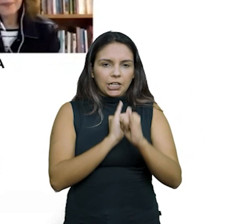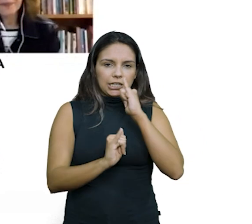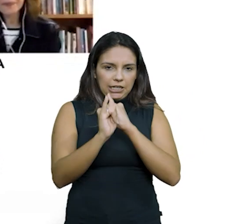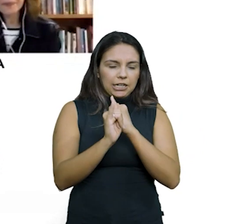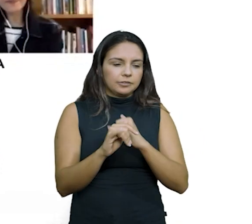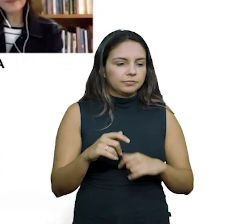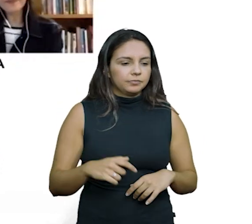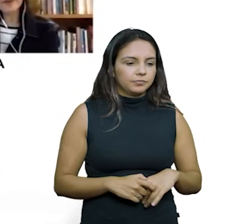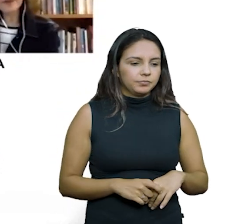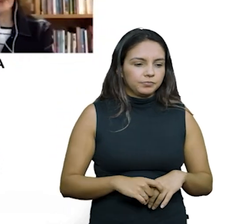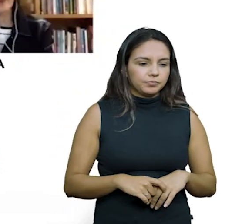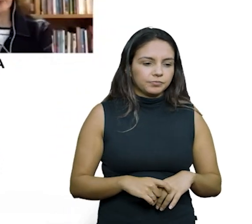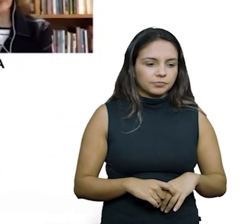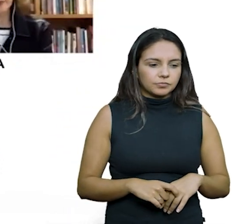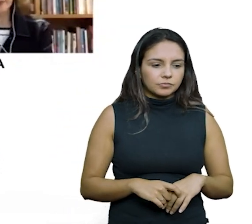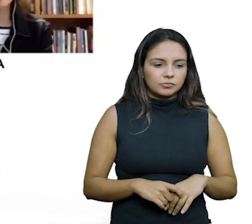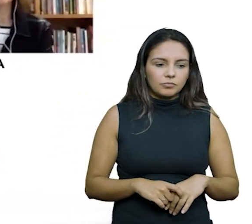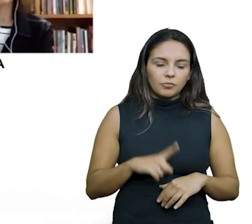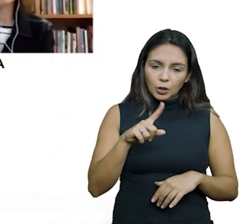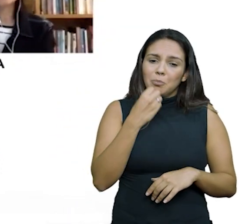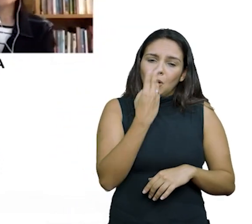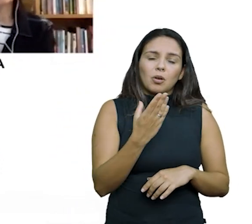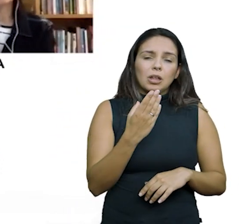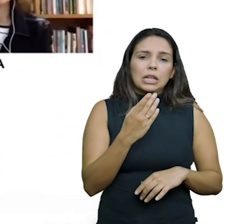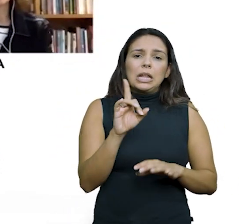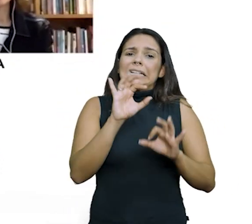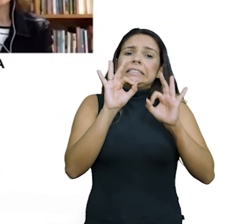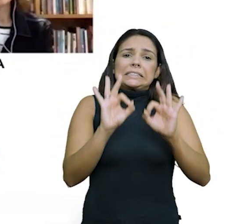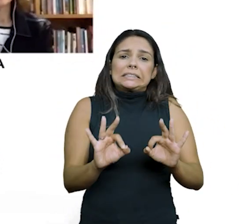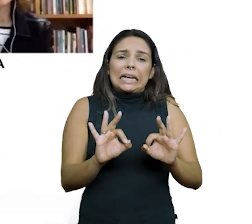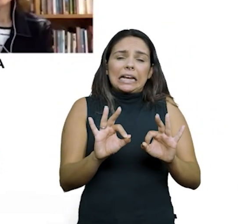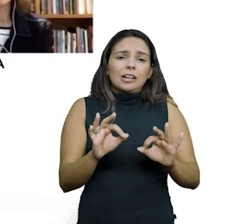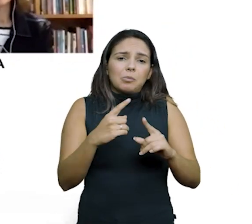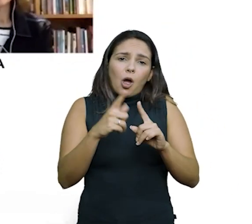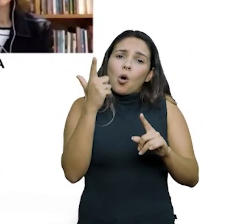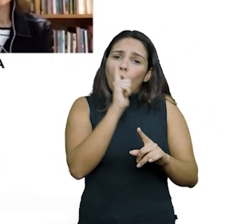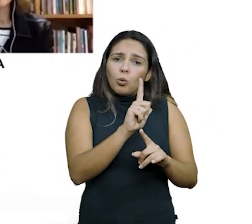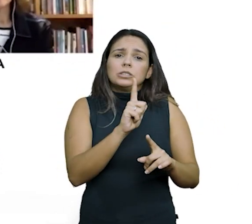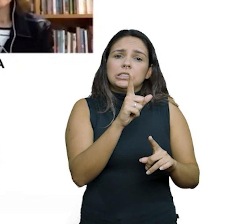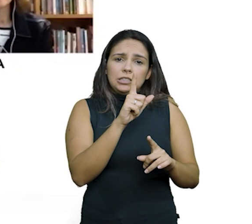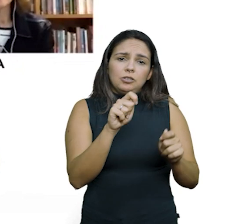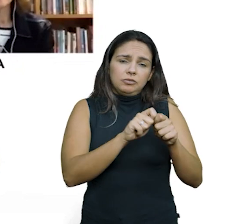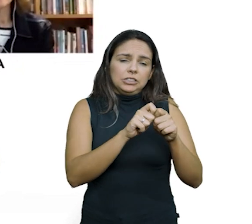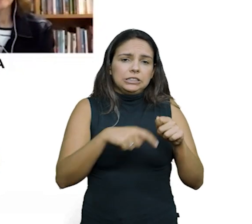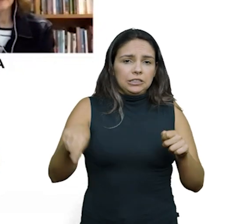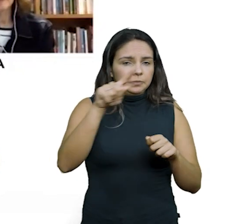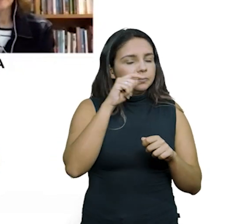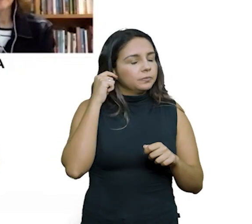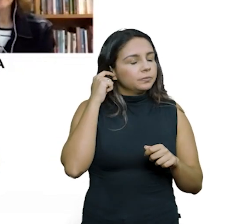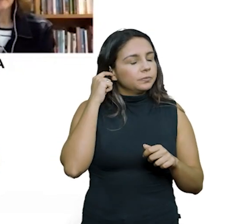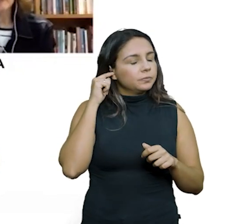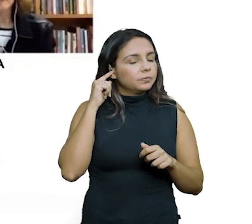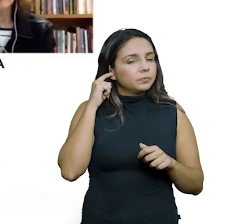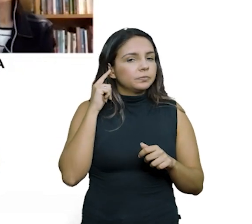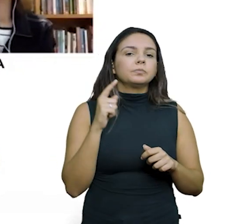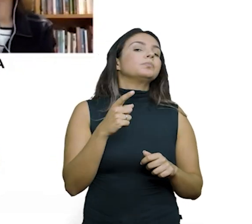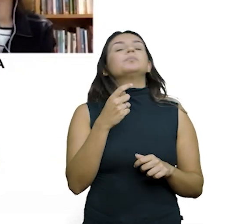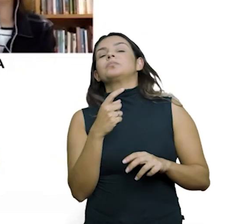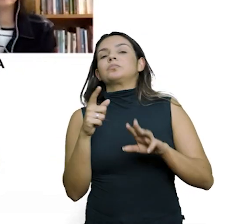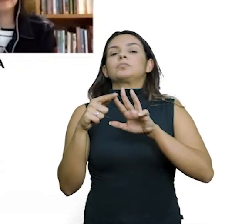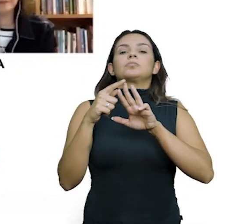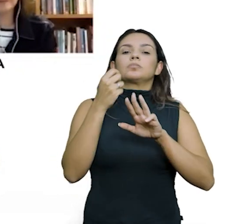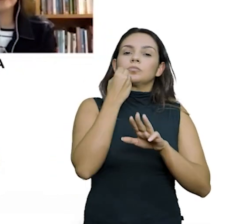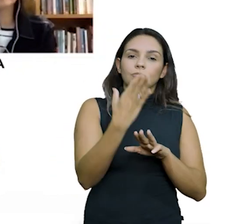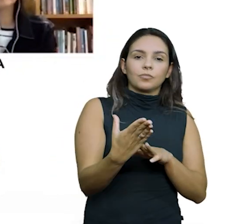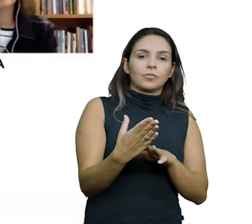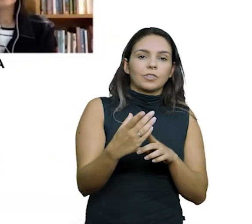virtual. Não é o ideal, mas eu acho que era o que dava naquele momento. Pelo menos é a sensação que eu tenho. Tá bom. Qualquer coisa